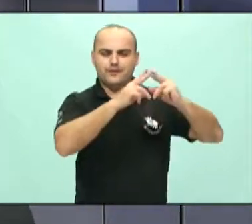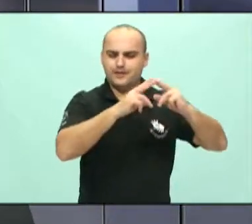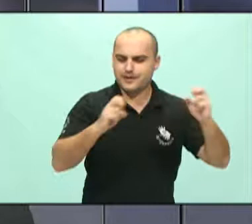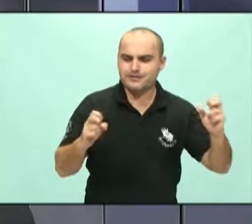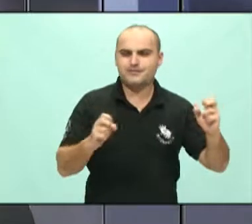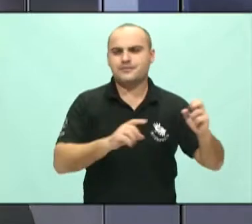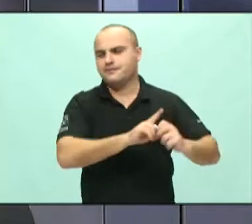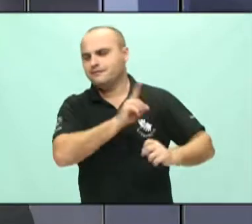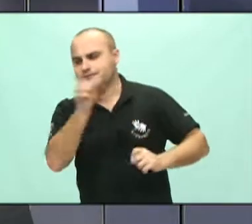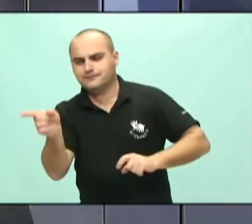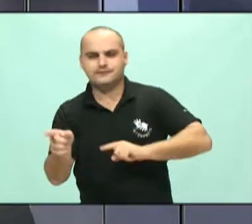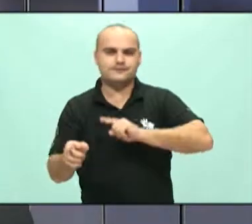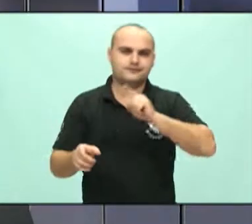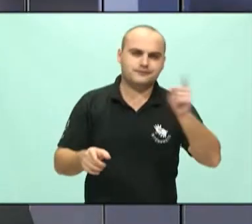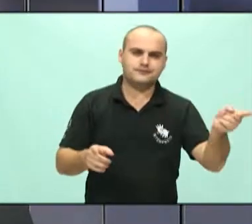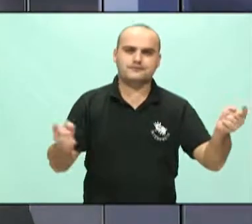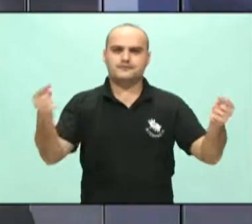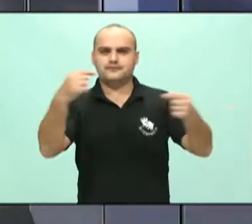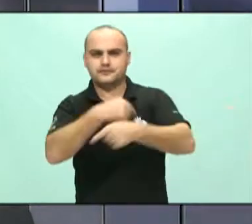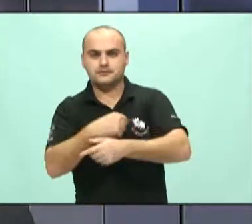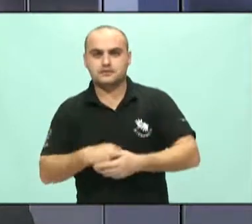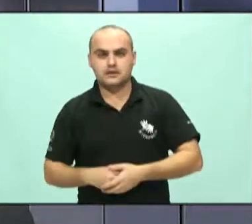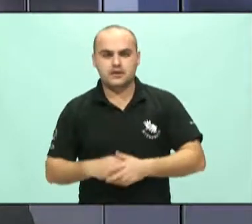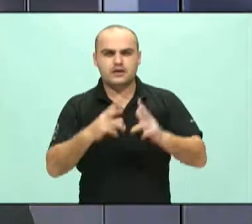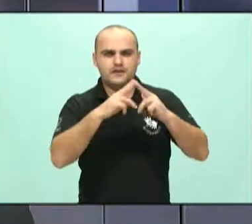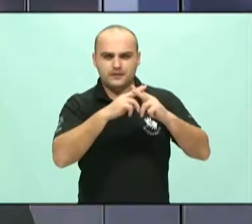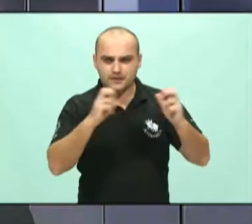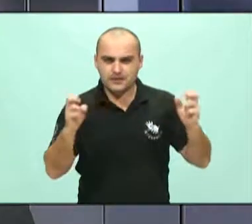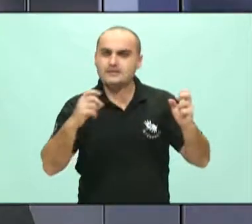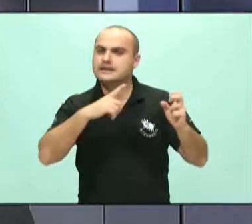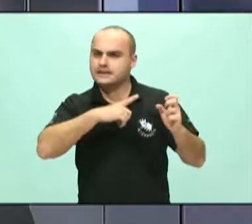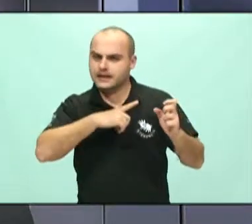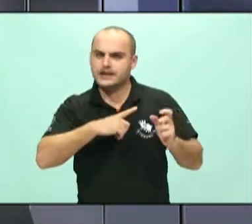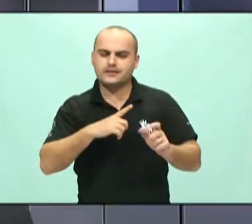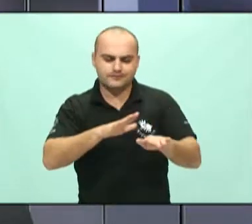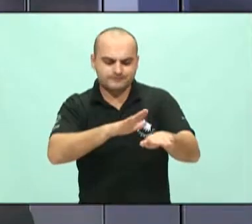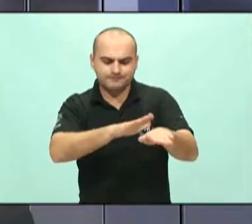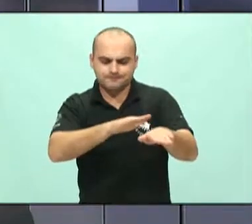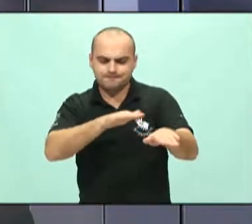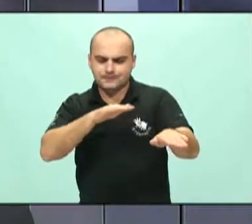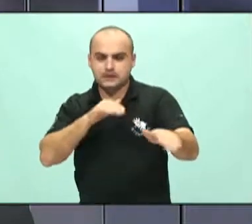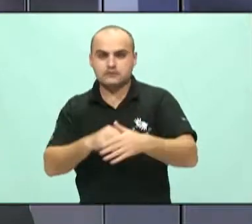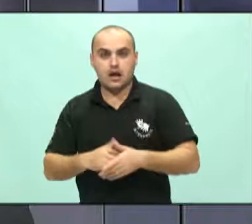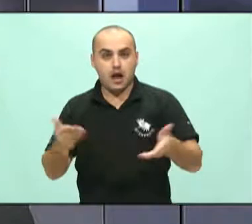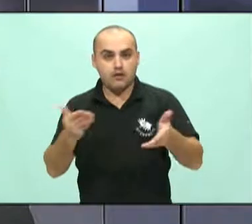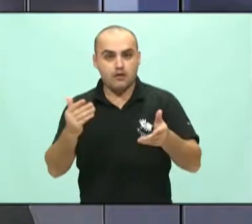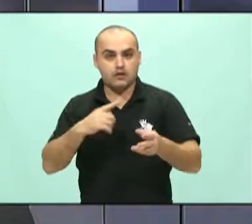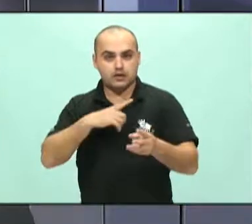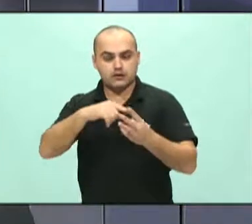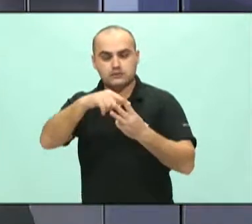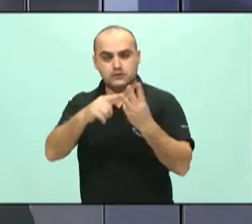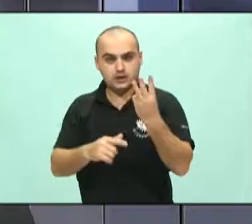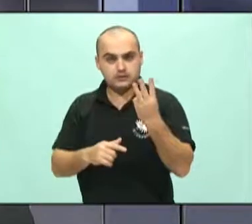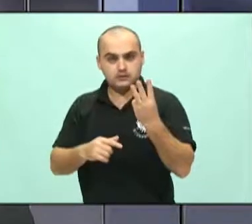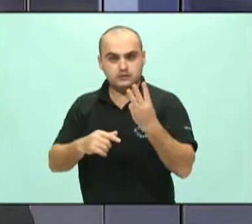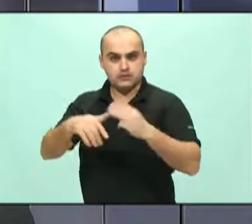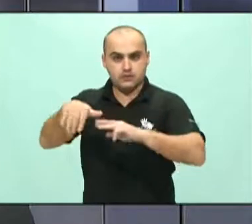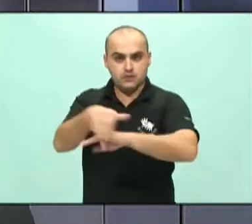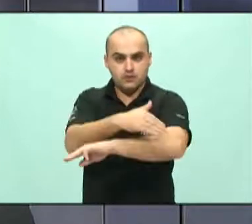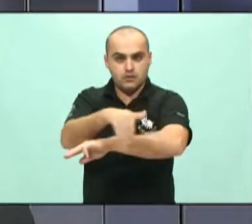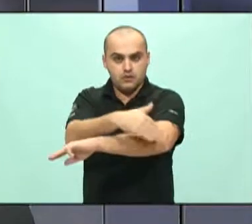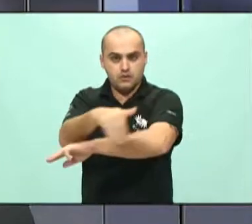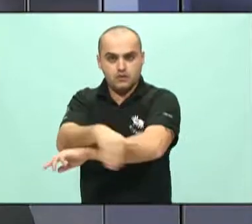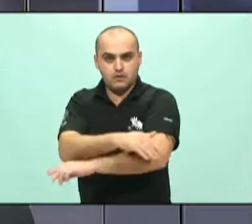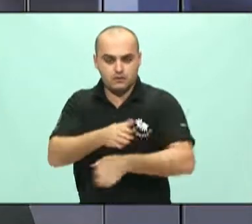um exemplo disso. Florianópolis ela vinha saturando. Abriu-se agora a terceira pista, lá